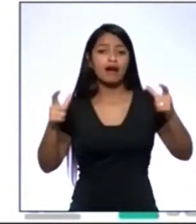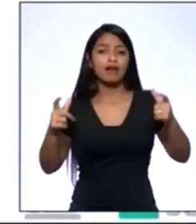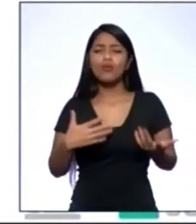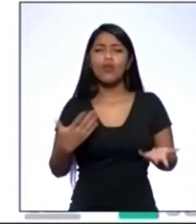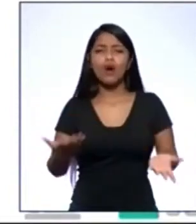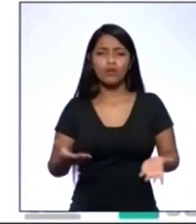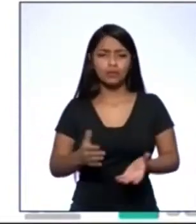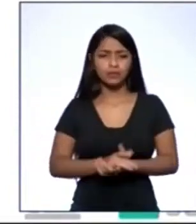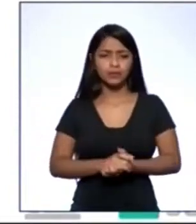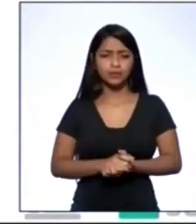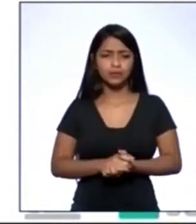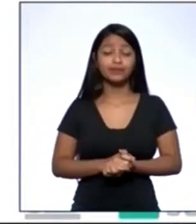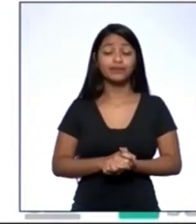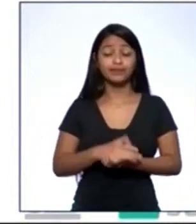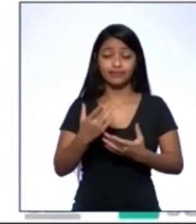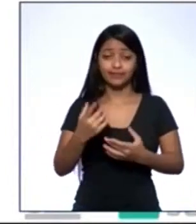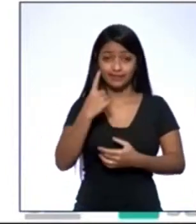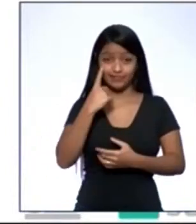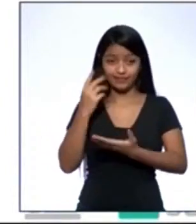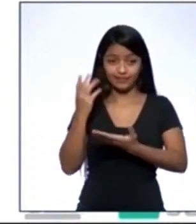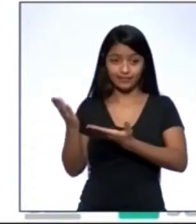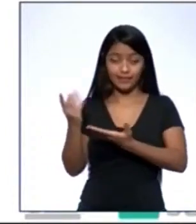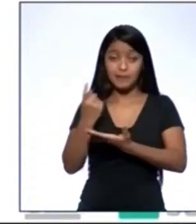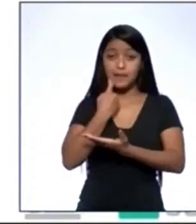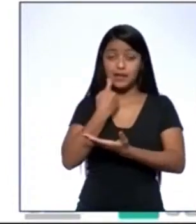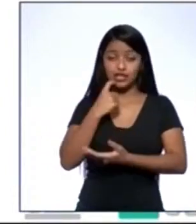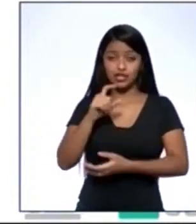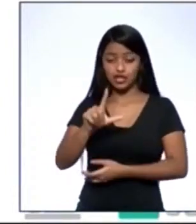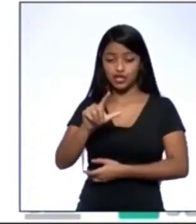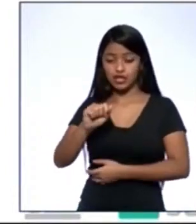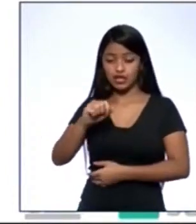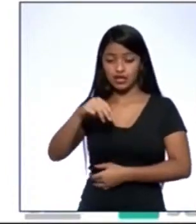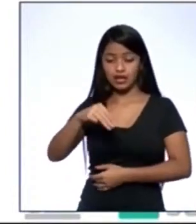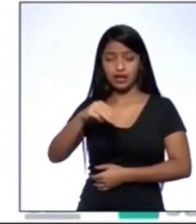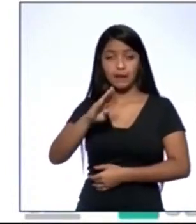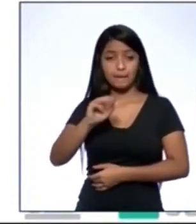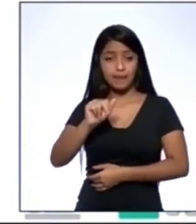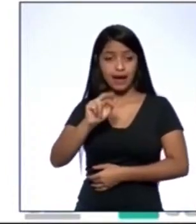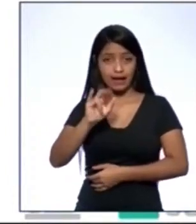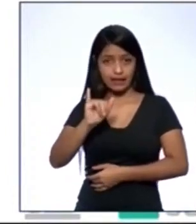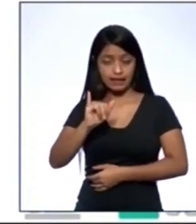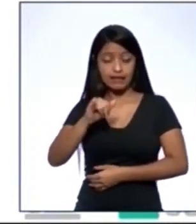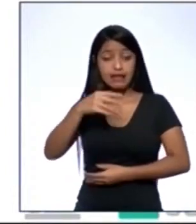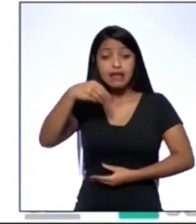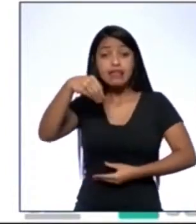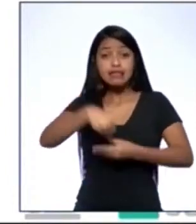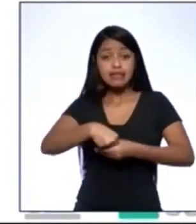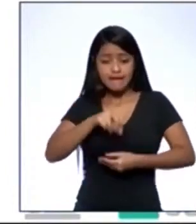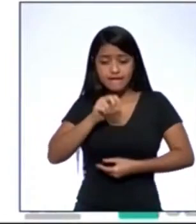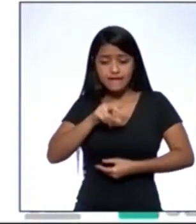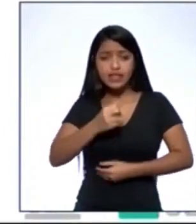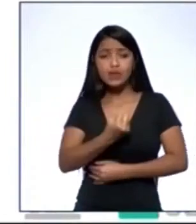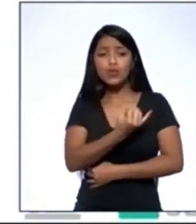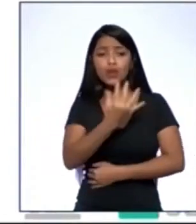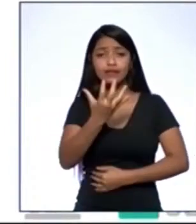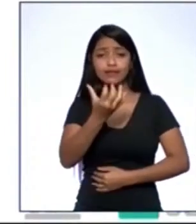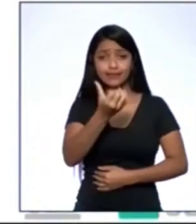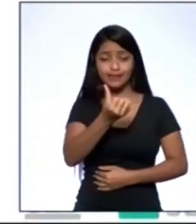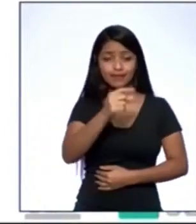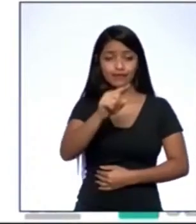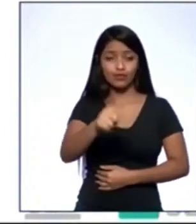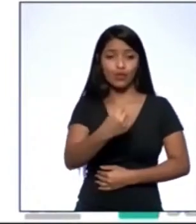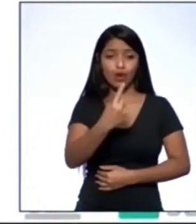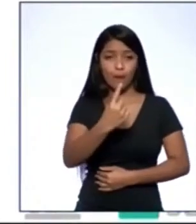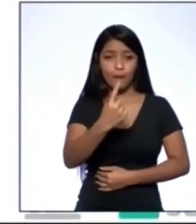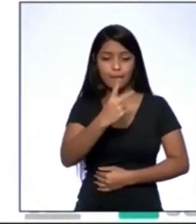lambari era de 6,1 partes por milhão, certo? O lambari eu sei que é